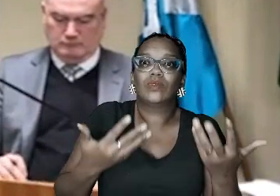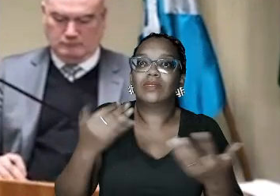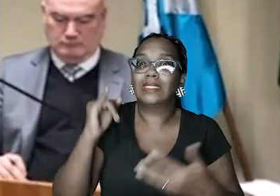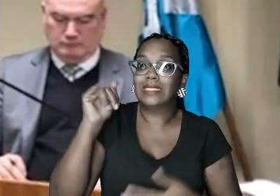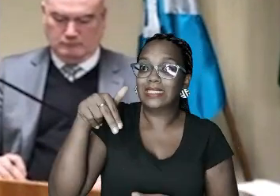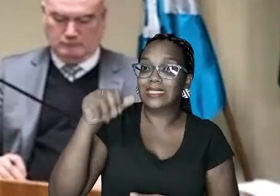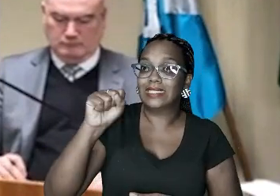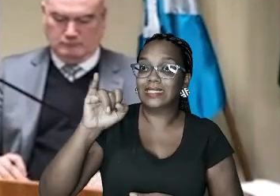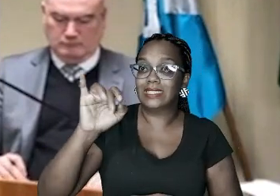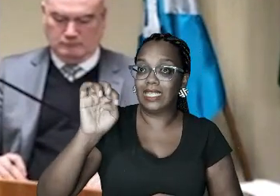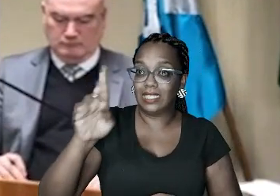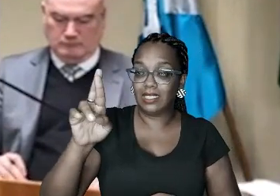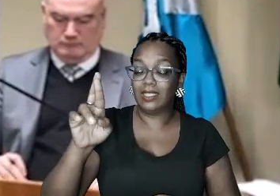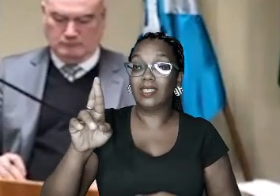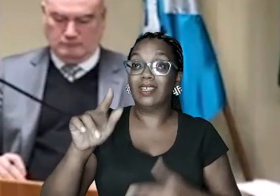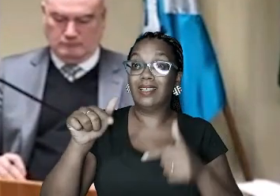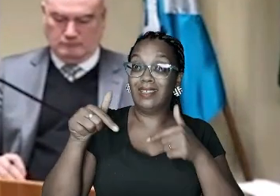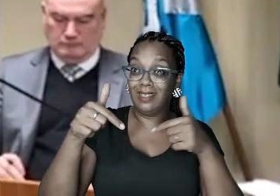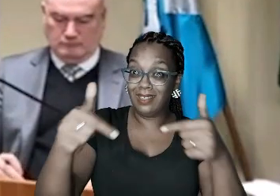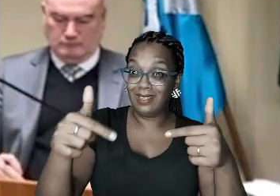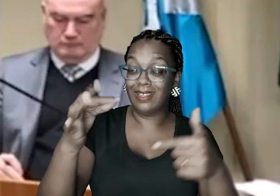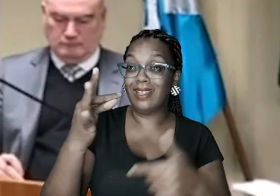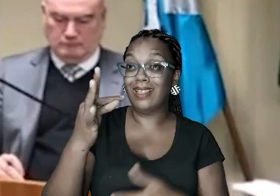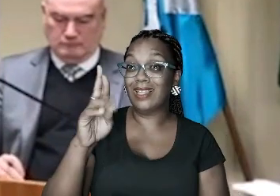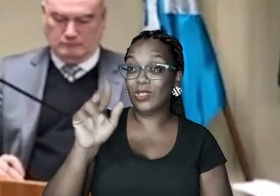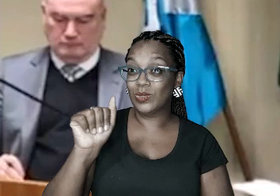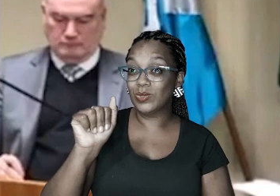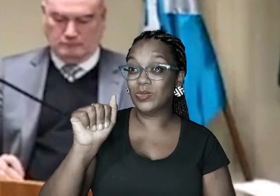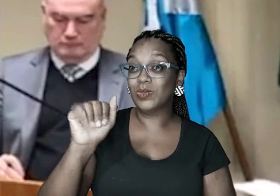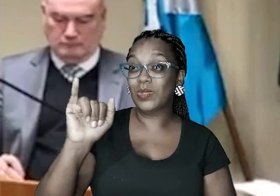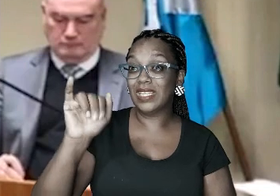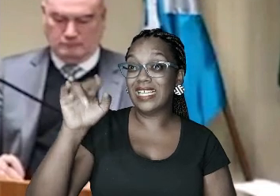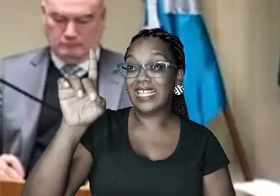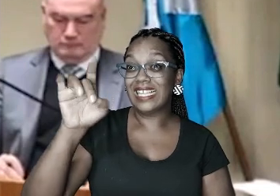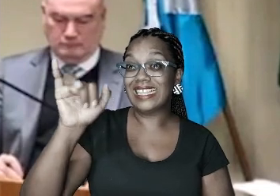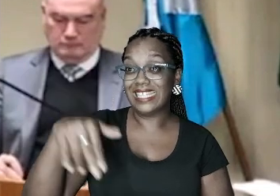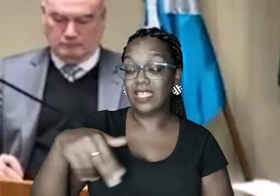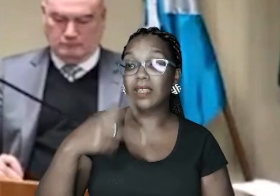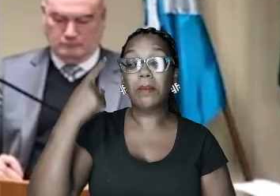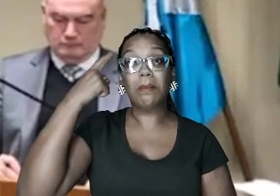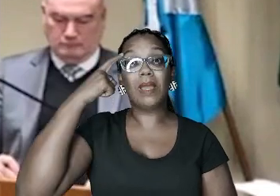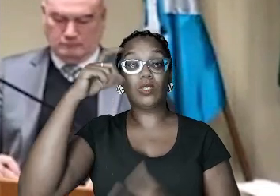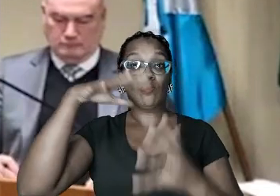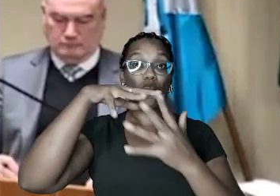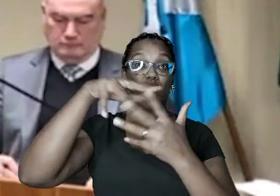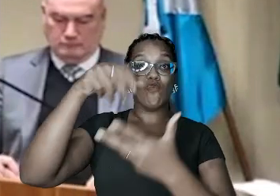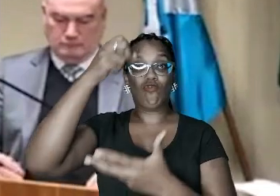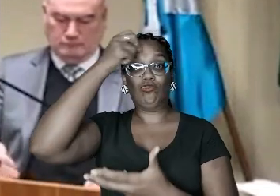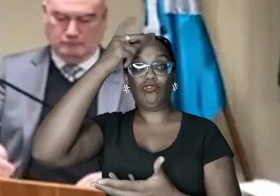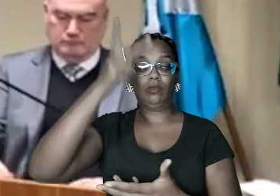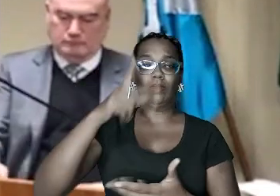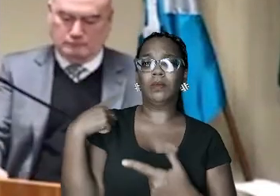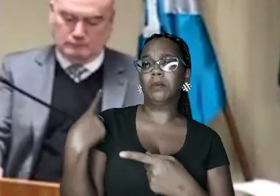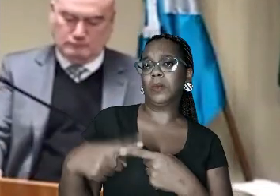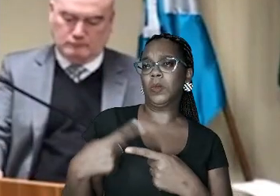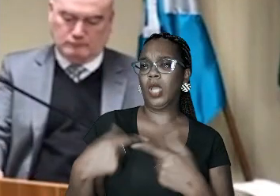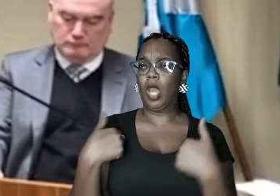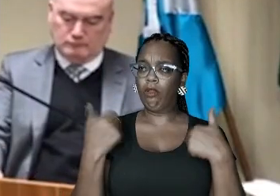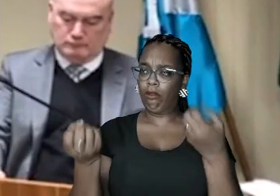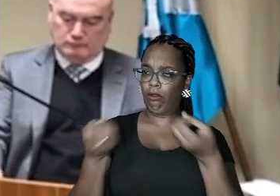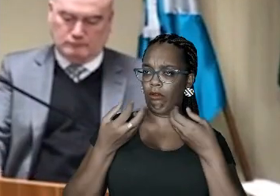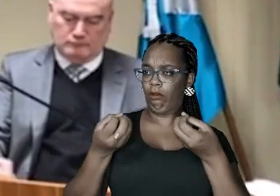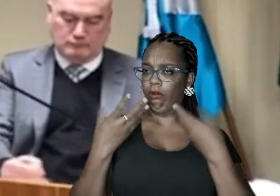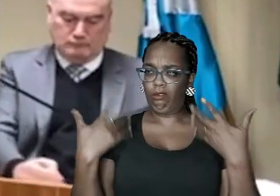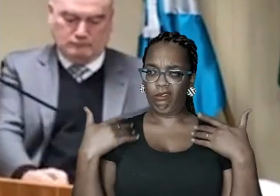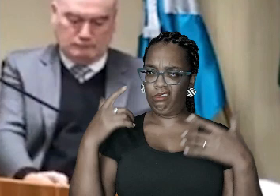insider trade aquele que acha que ele O Mundo é dos espertos né mas porque não mas eu tinha informação não é